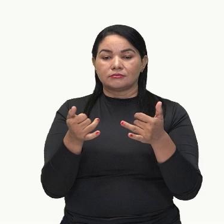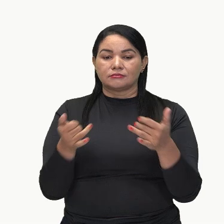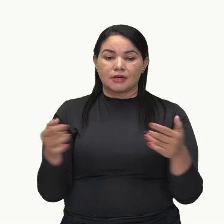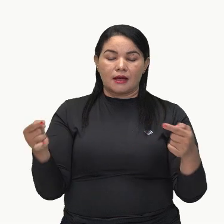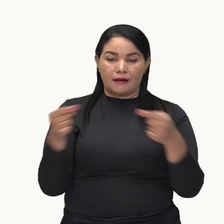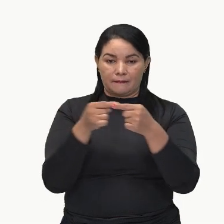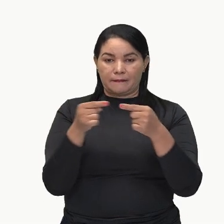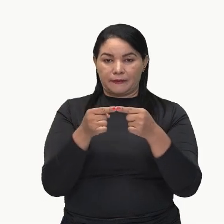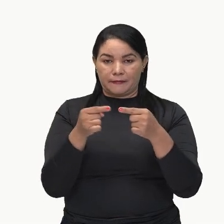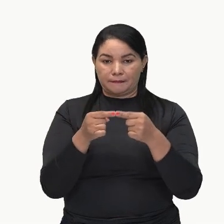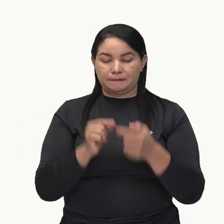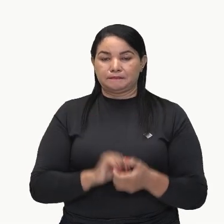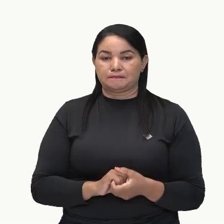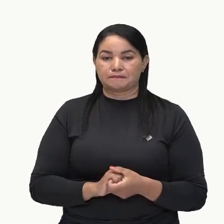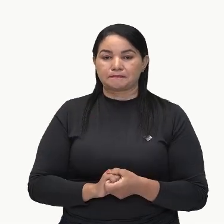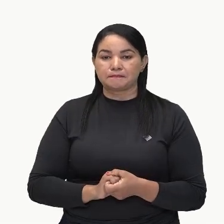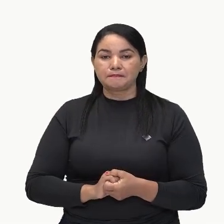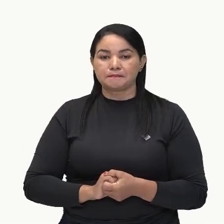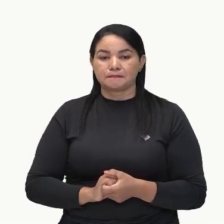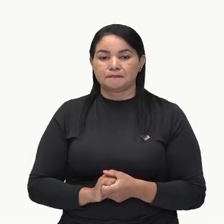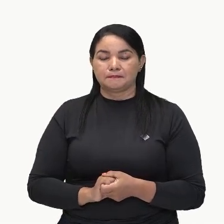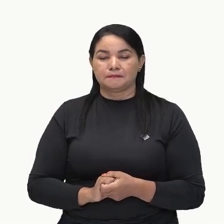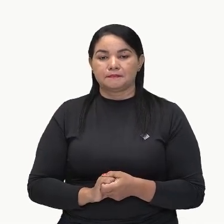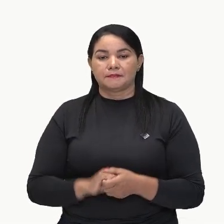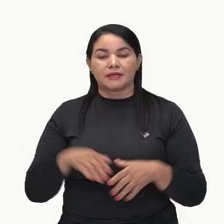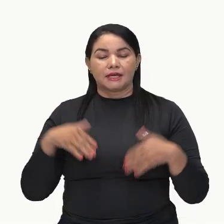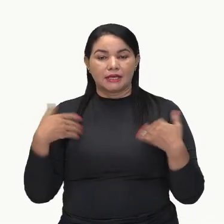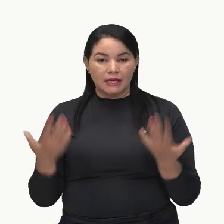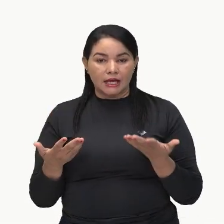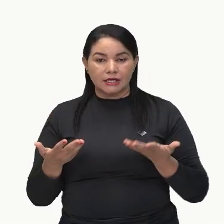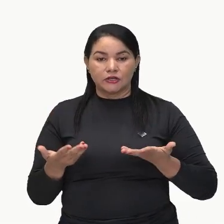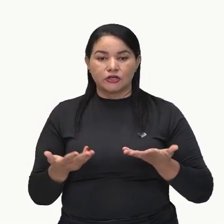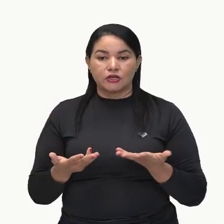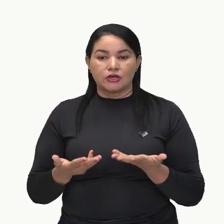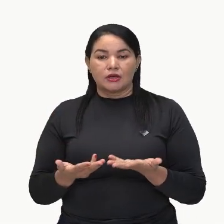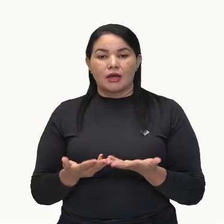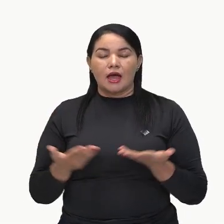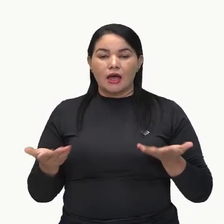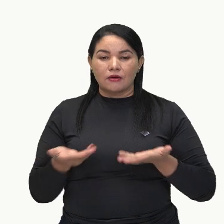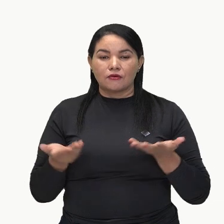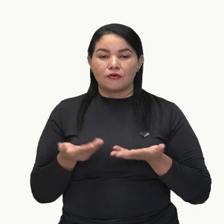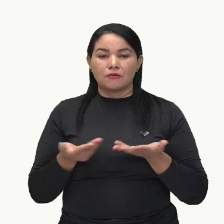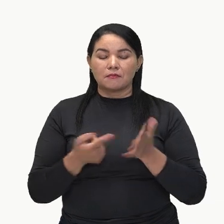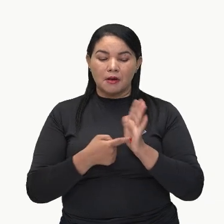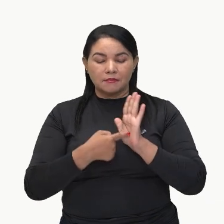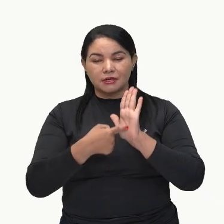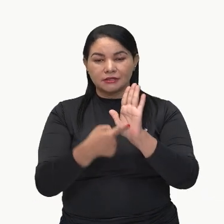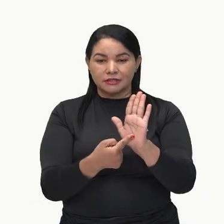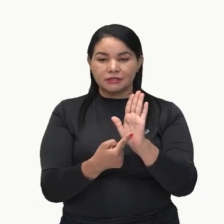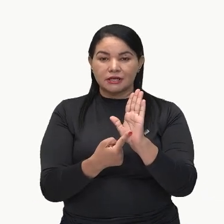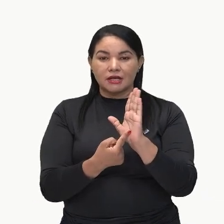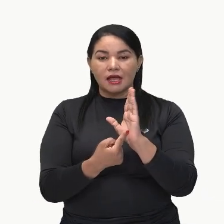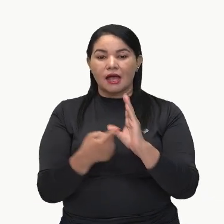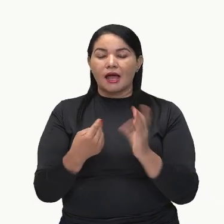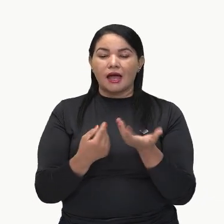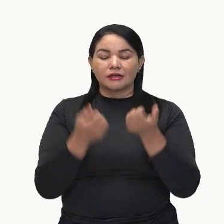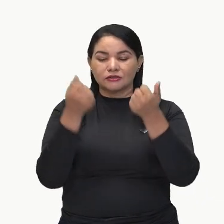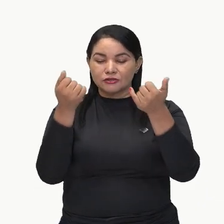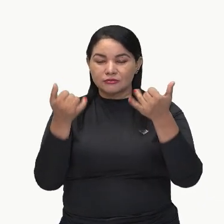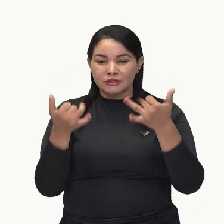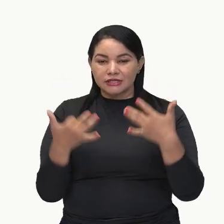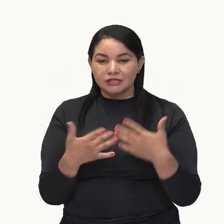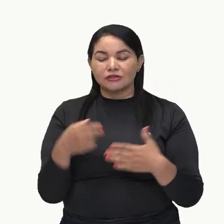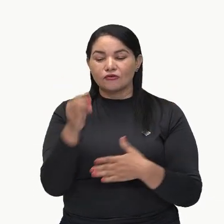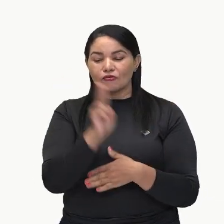tá? E aí? Como é que eu posso apresentar, inserir as minhas explicações? Qual é a palavrinha